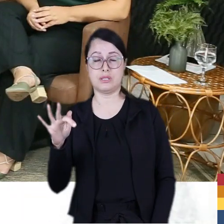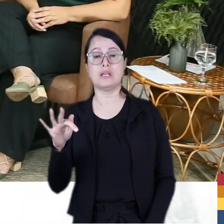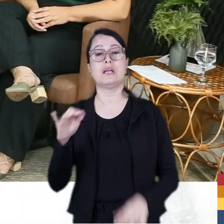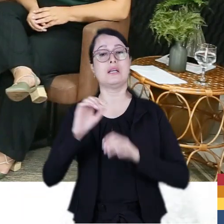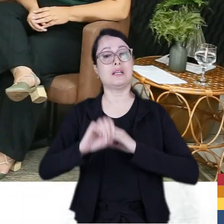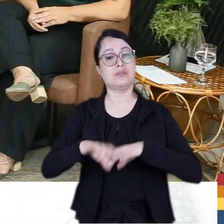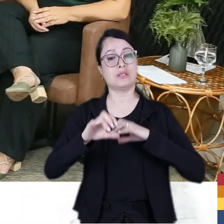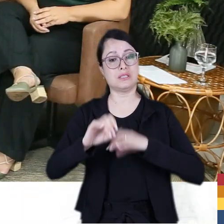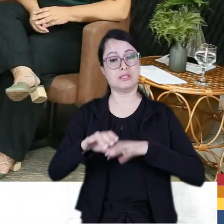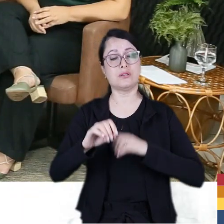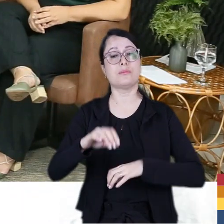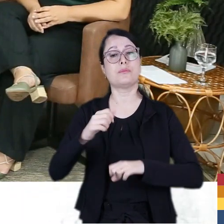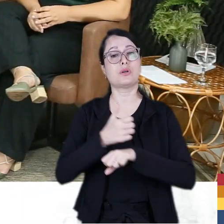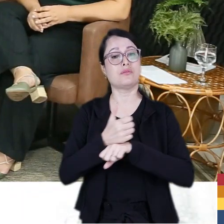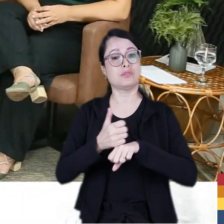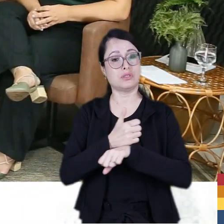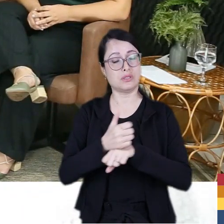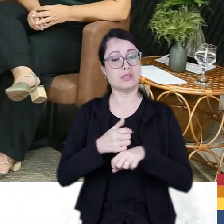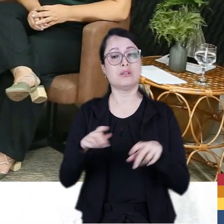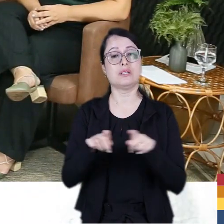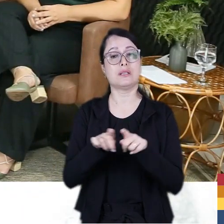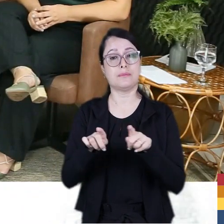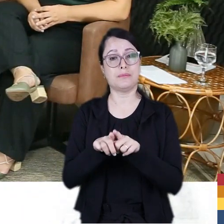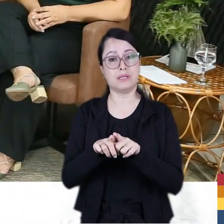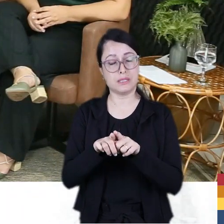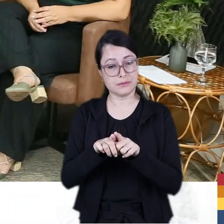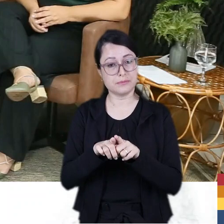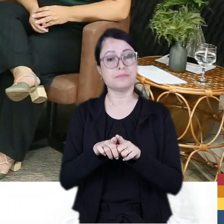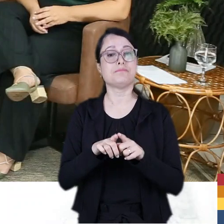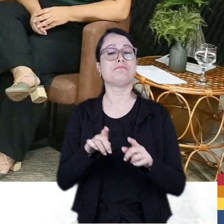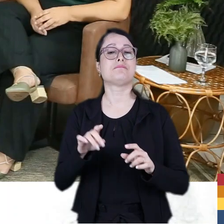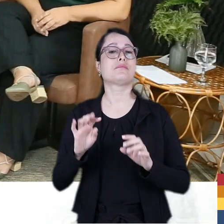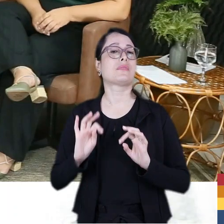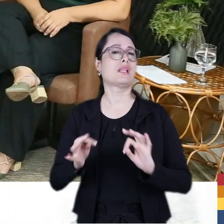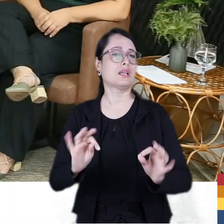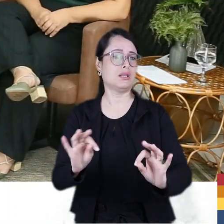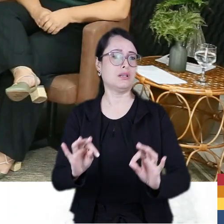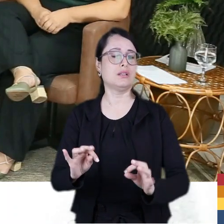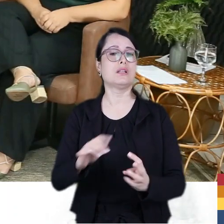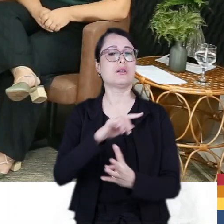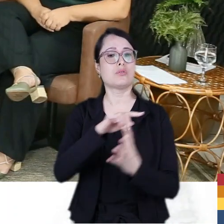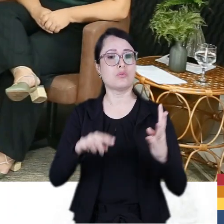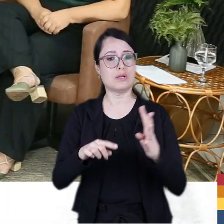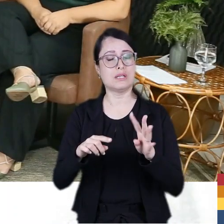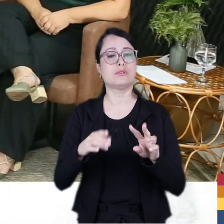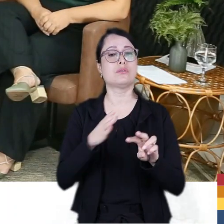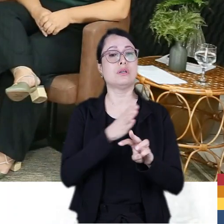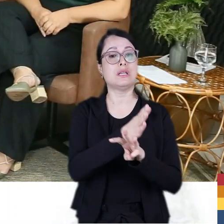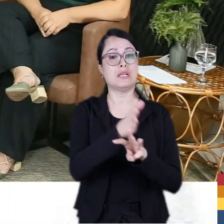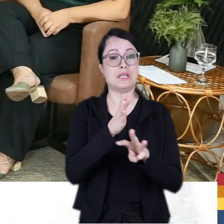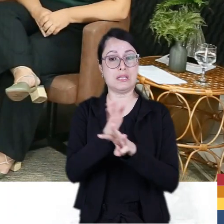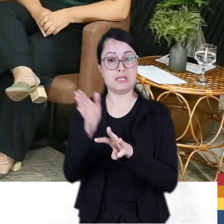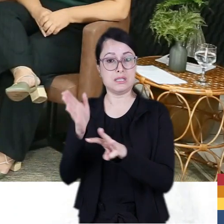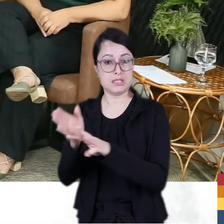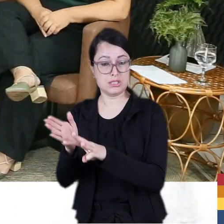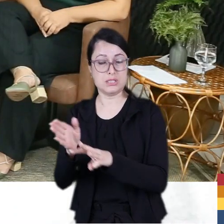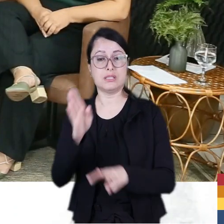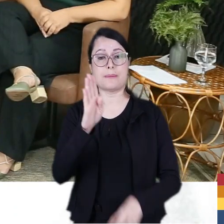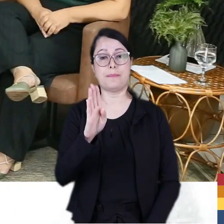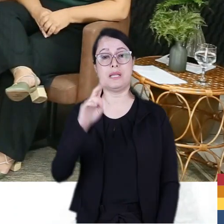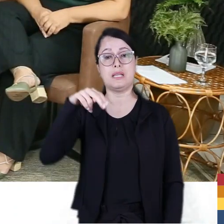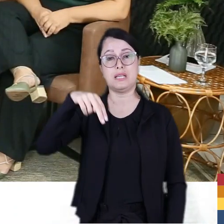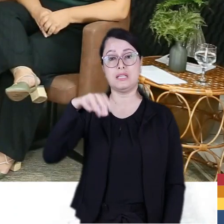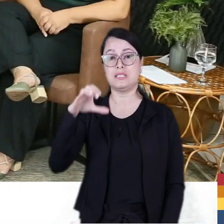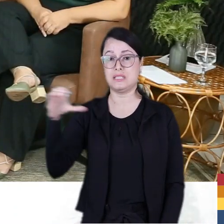apresentou também considerados como propedeuticos ou acadêmicos a proposta curricular do itinerário formativo de educação